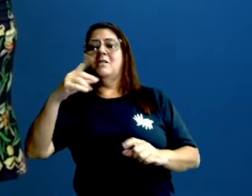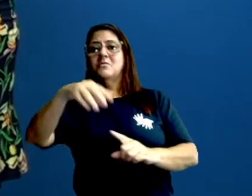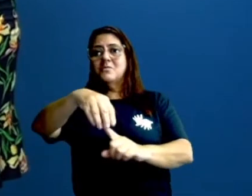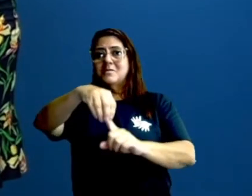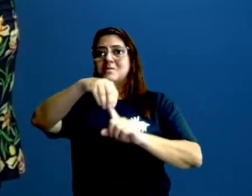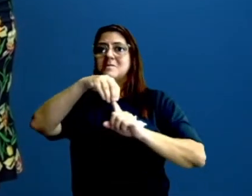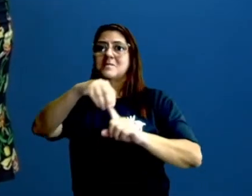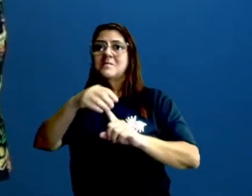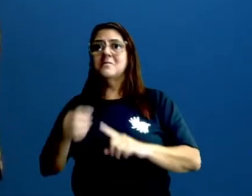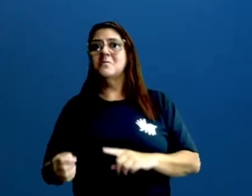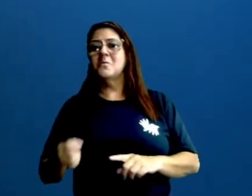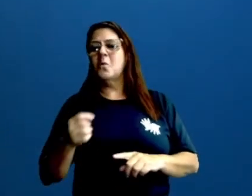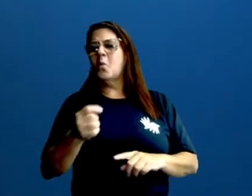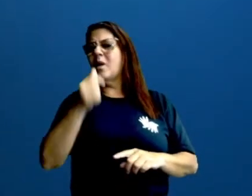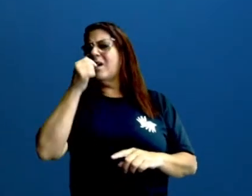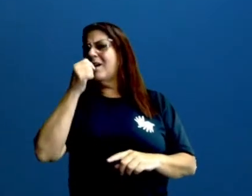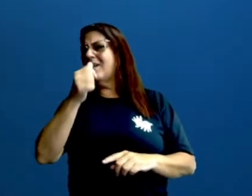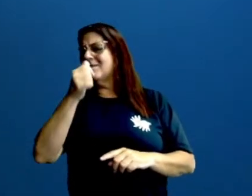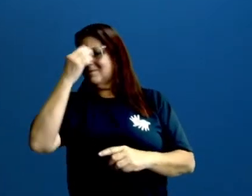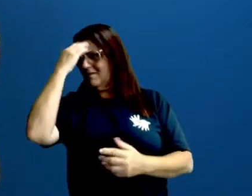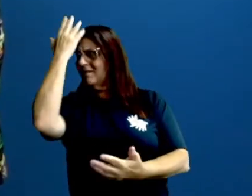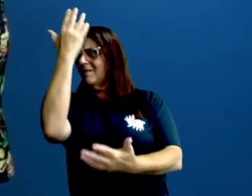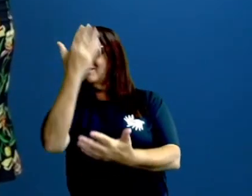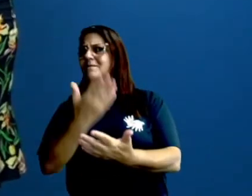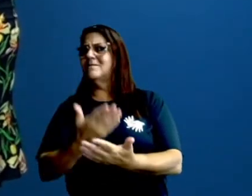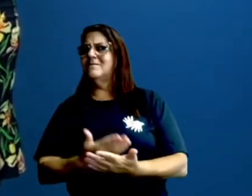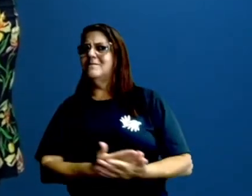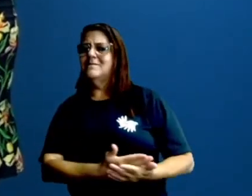principal quase, que é o quase acreditei.